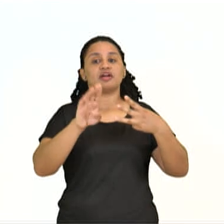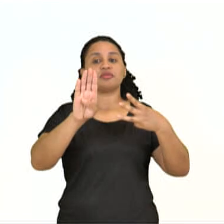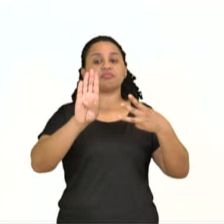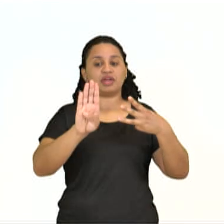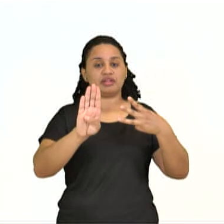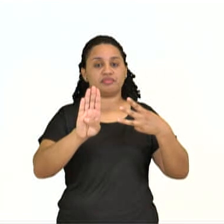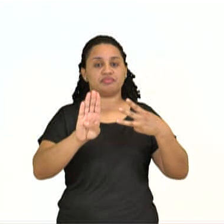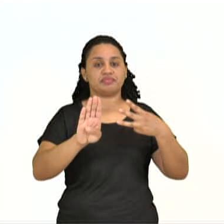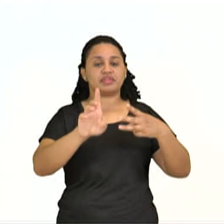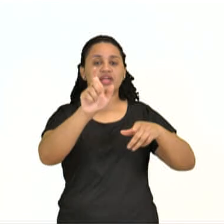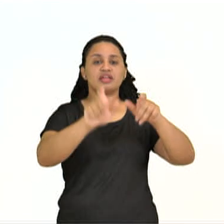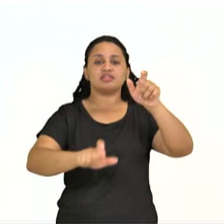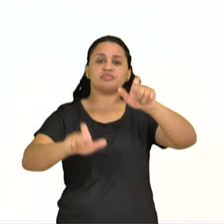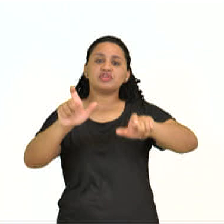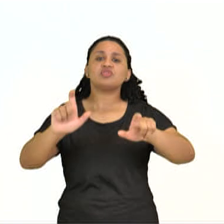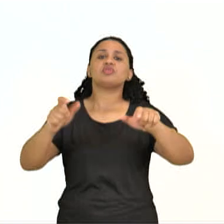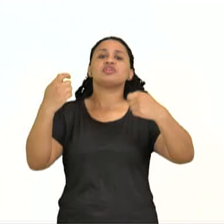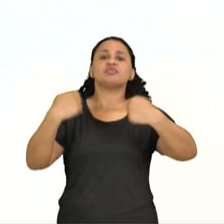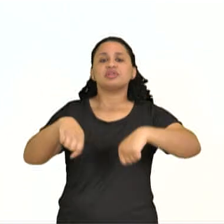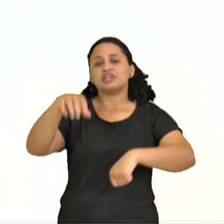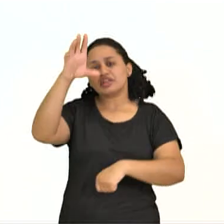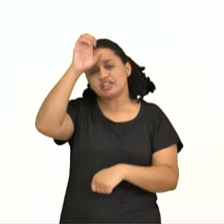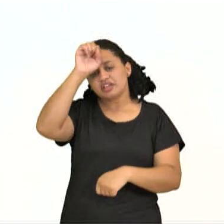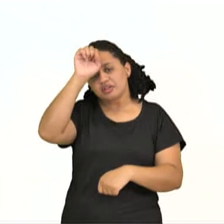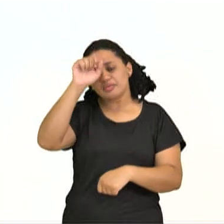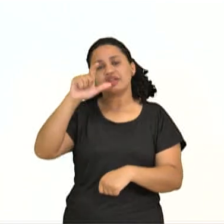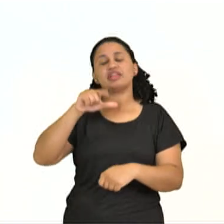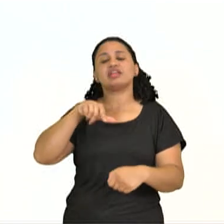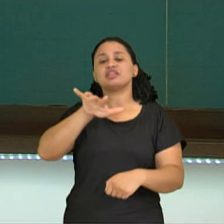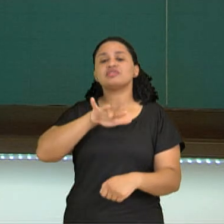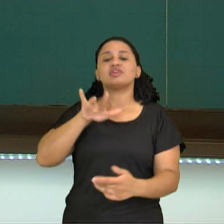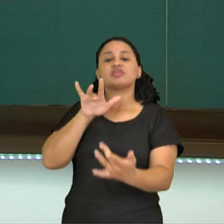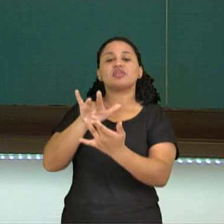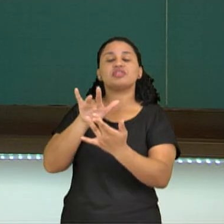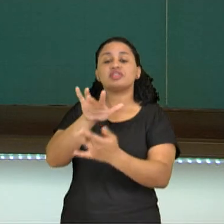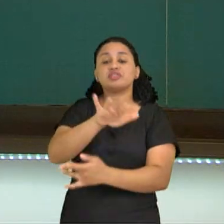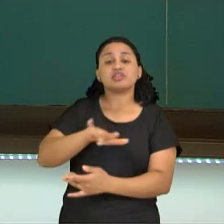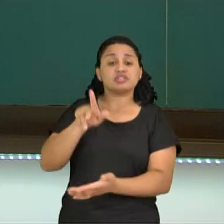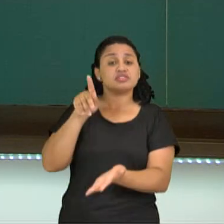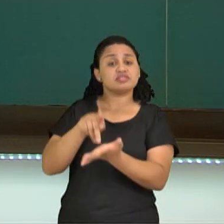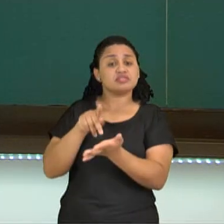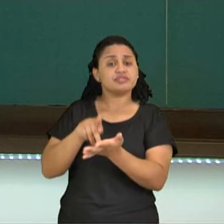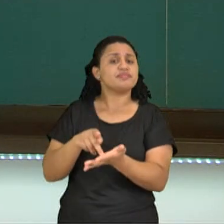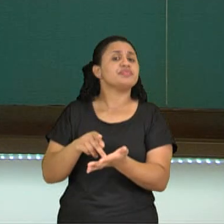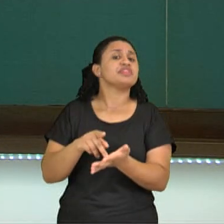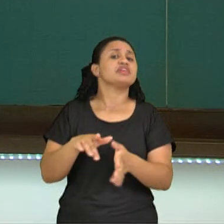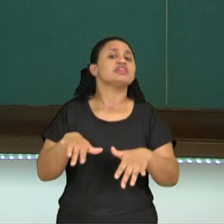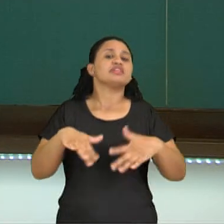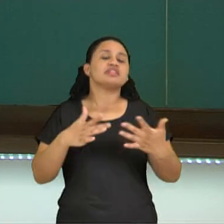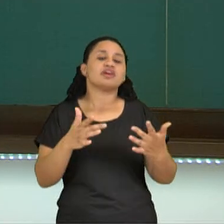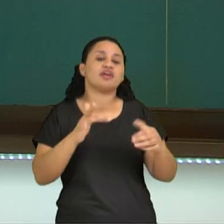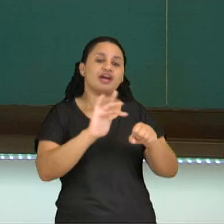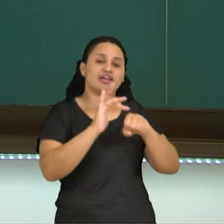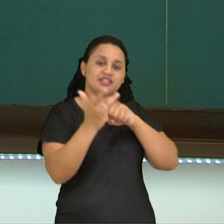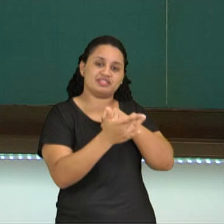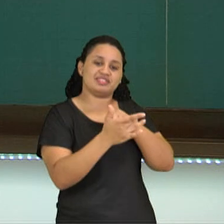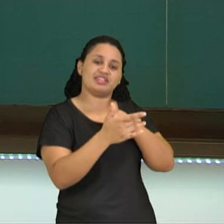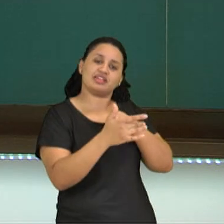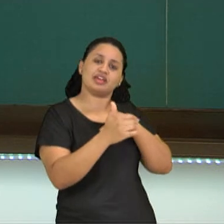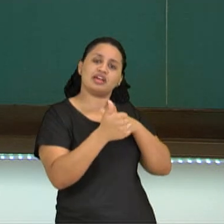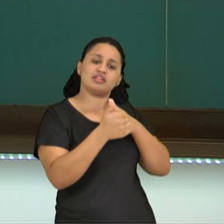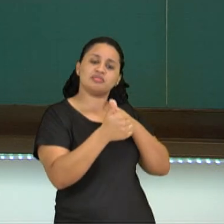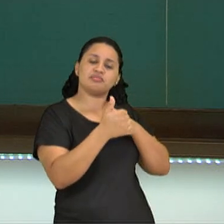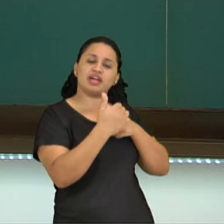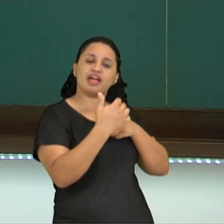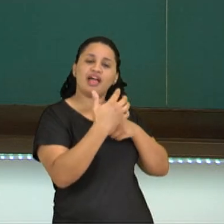As pessoas precisam aprender a ter mais contato com o mundo real. Ou seja, a rede social que era para